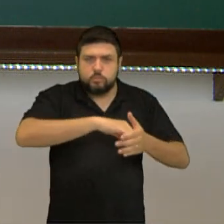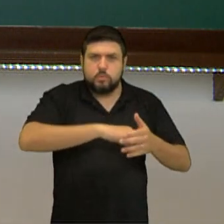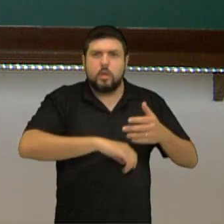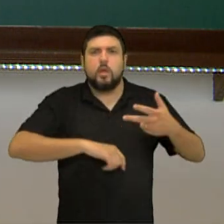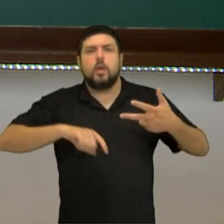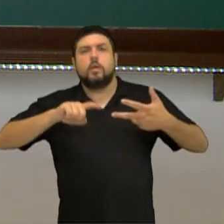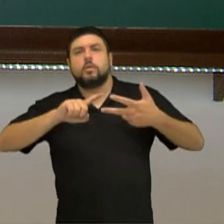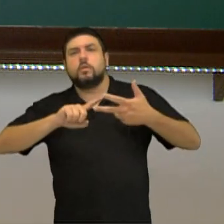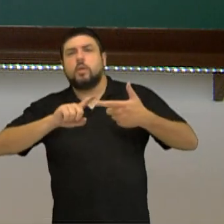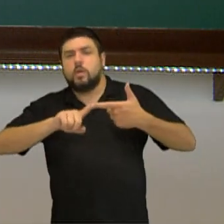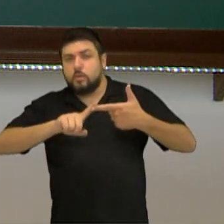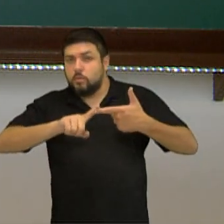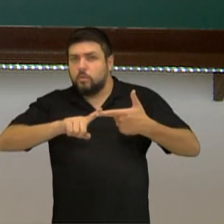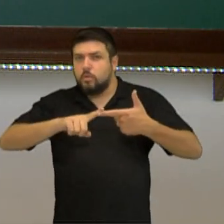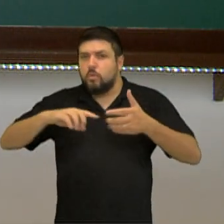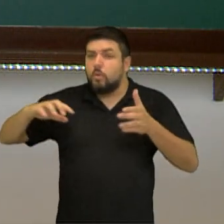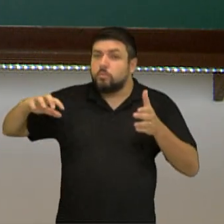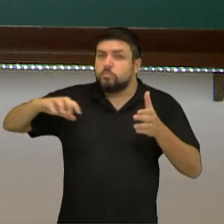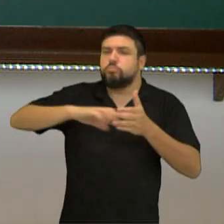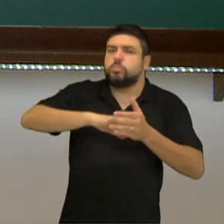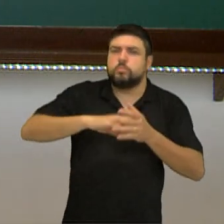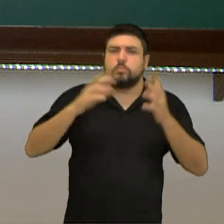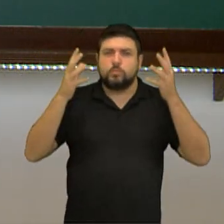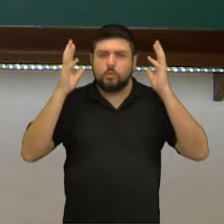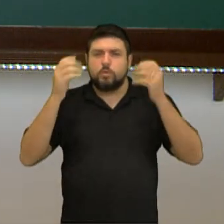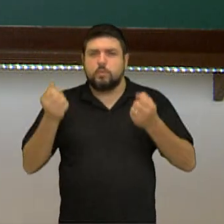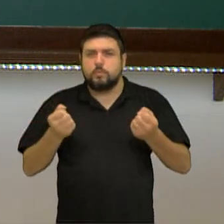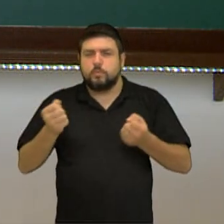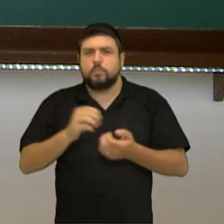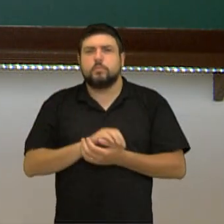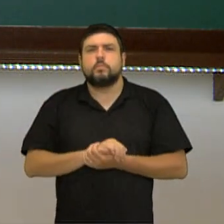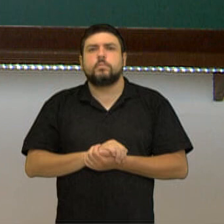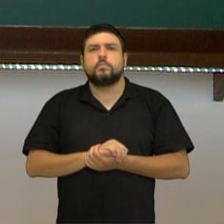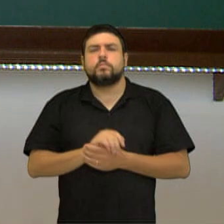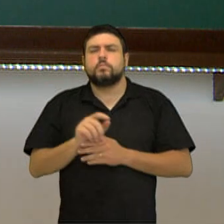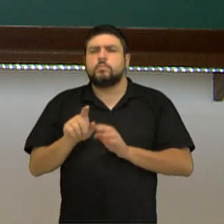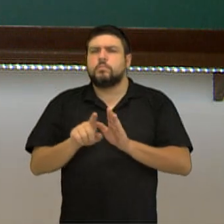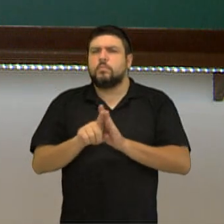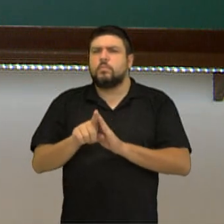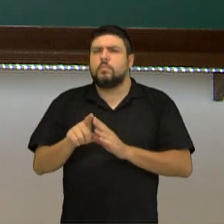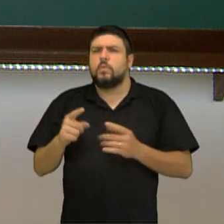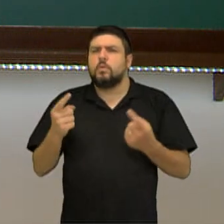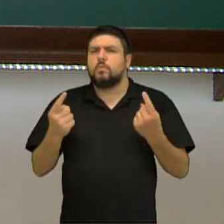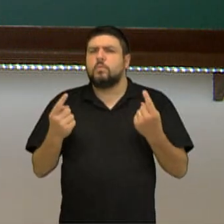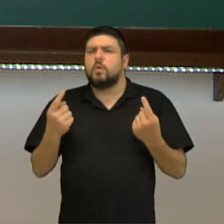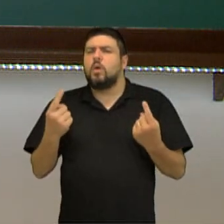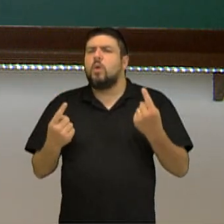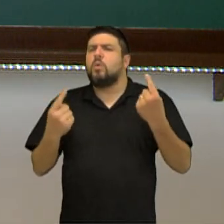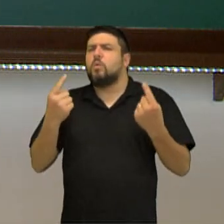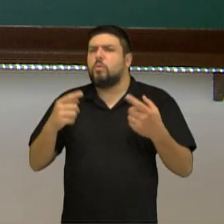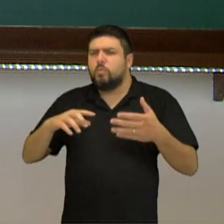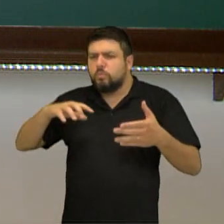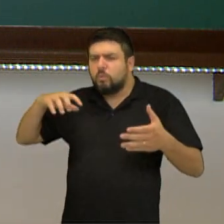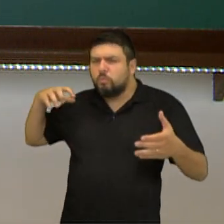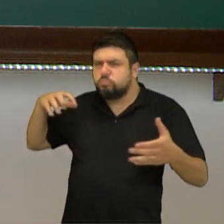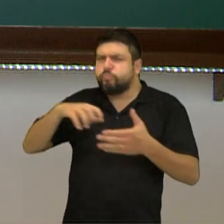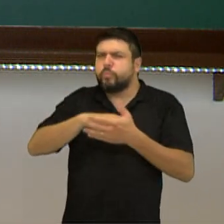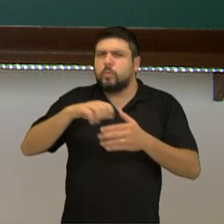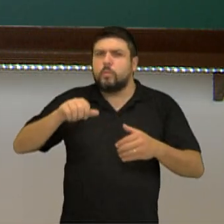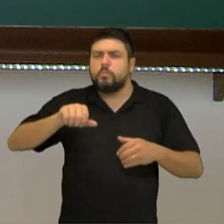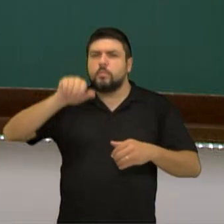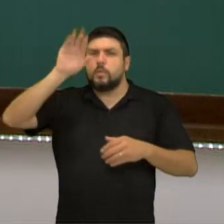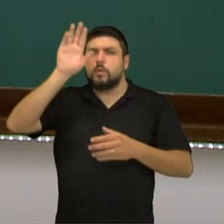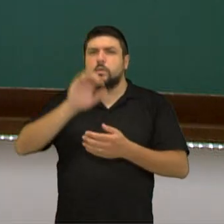Beleza. Então, fazendo essa ideia aqui, em quais situações o impacto é maior? A relação entre a massa